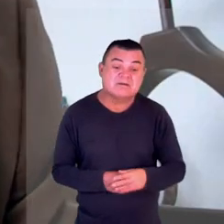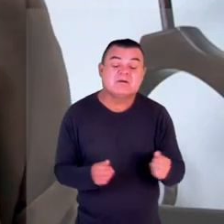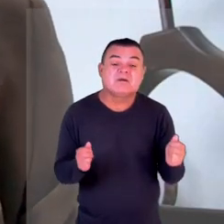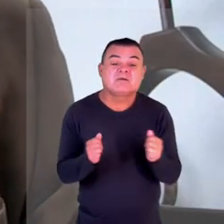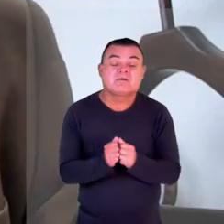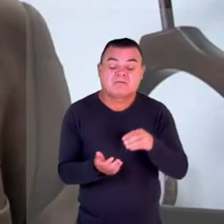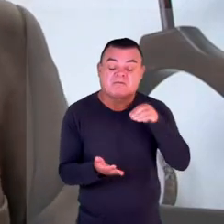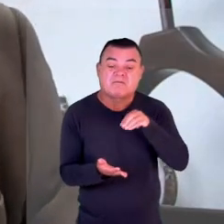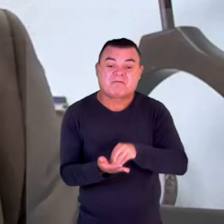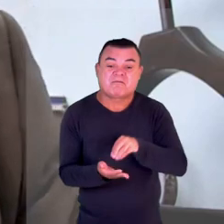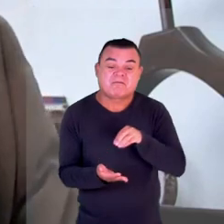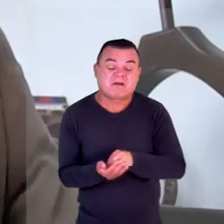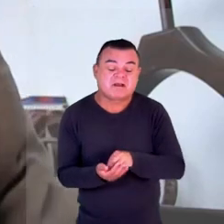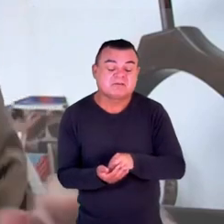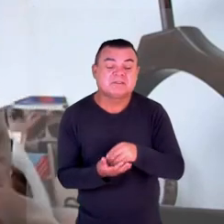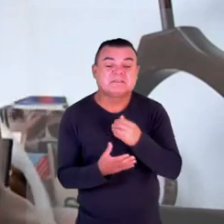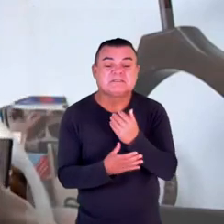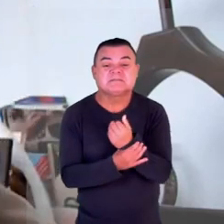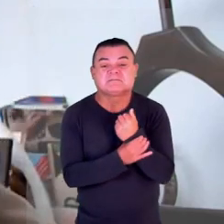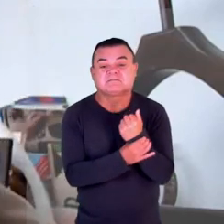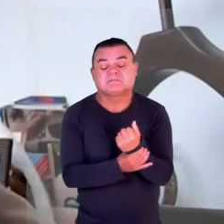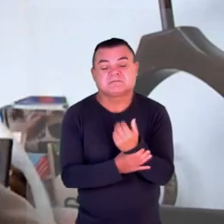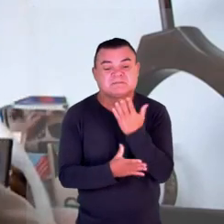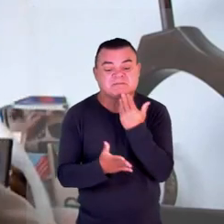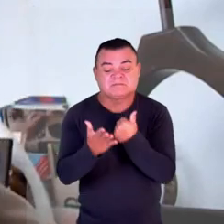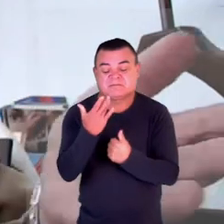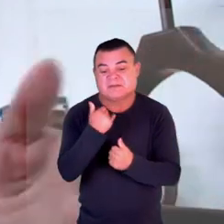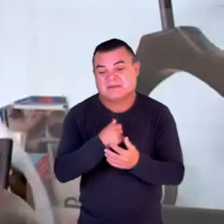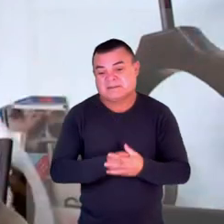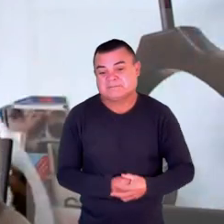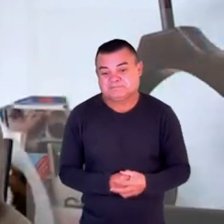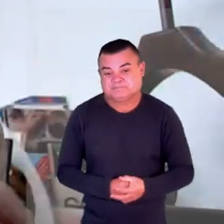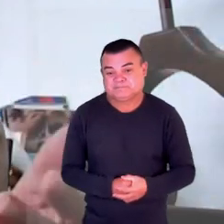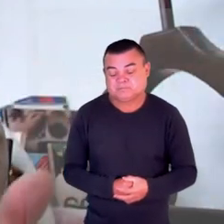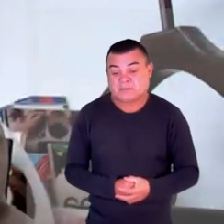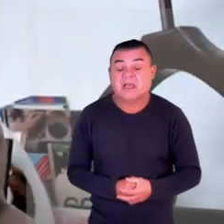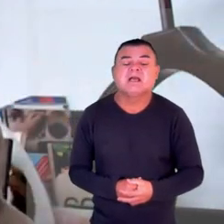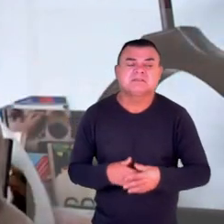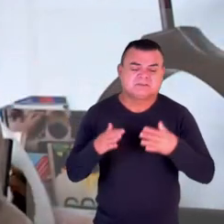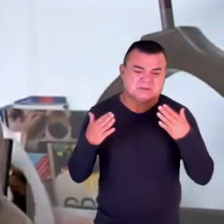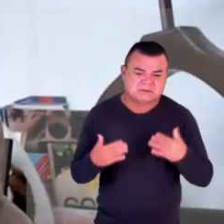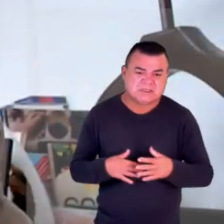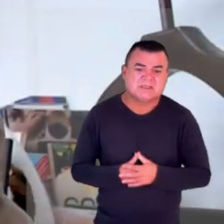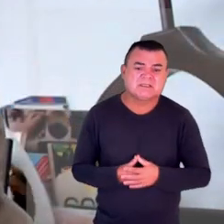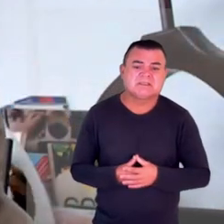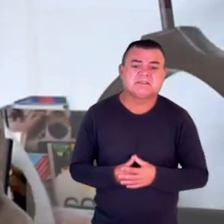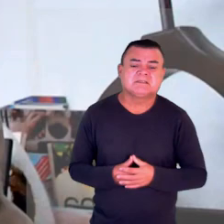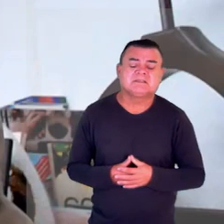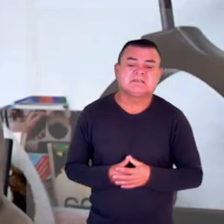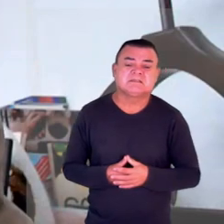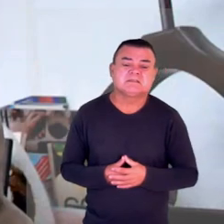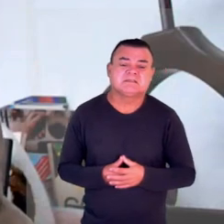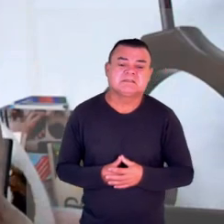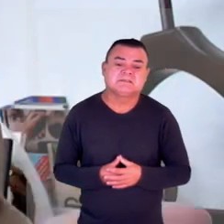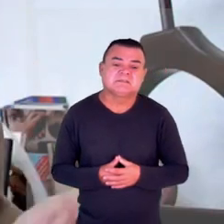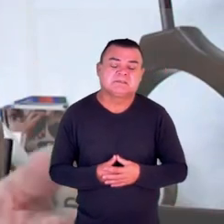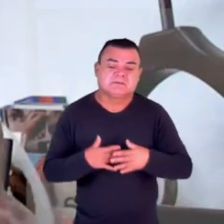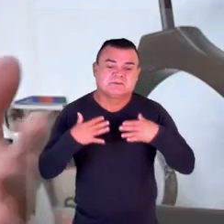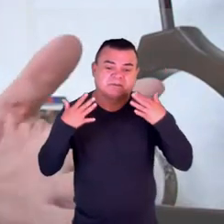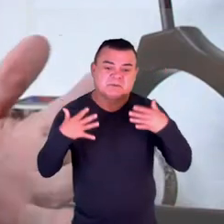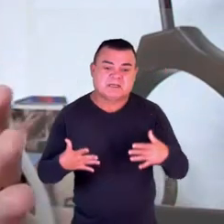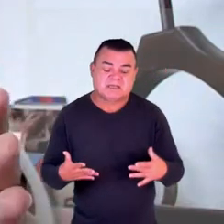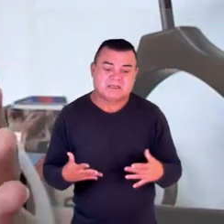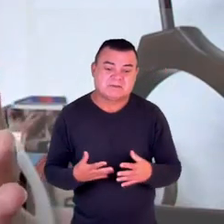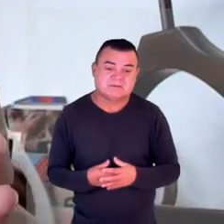alimentar eh já já foi mencionado enfim eh eu diria que para além